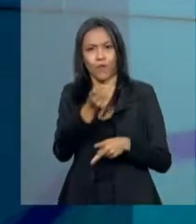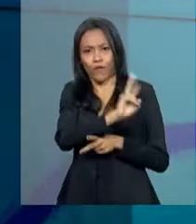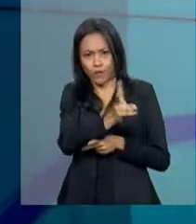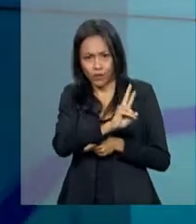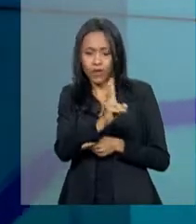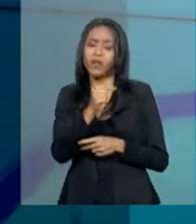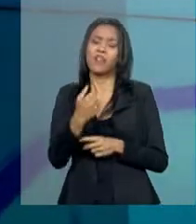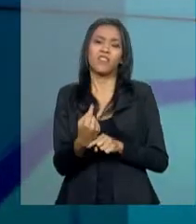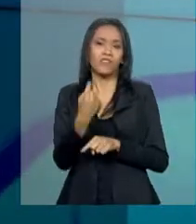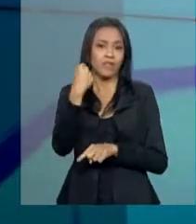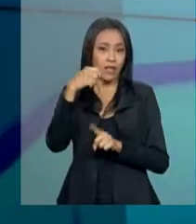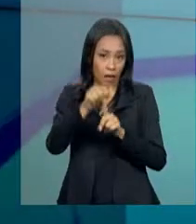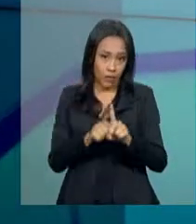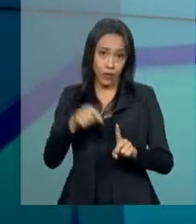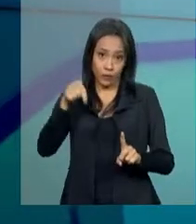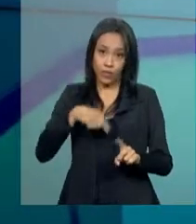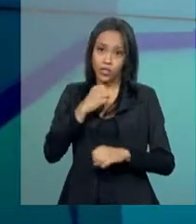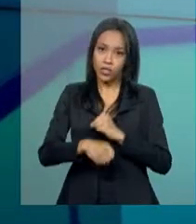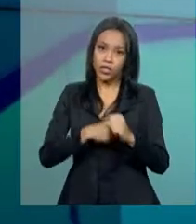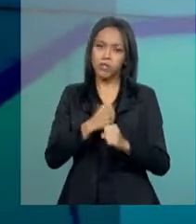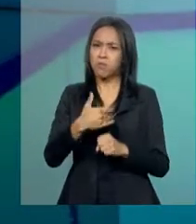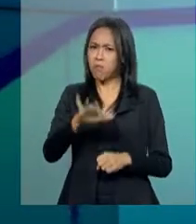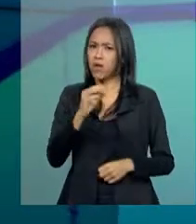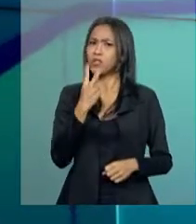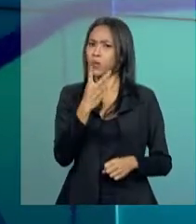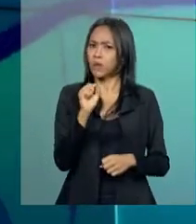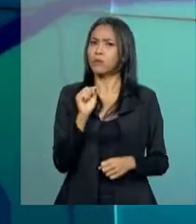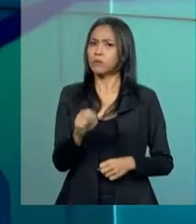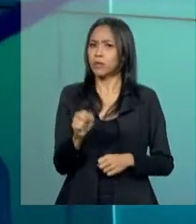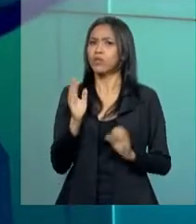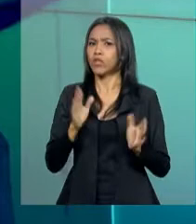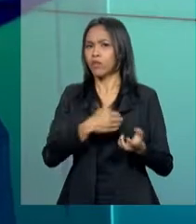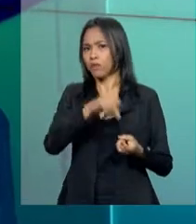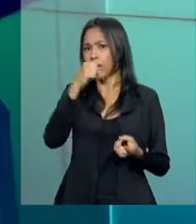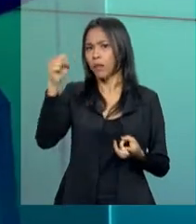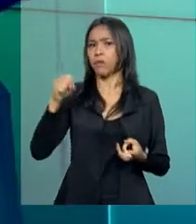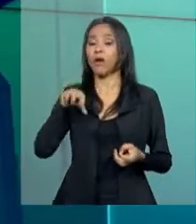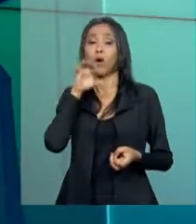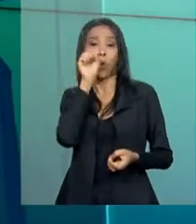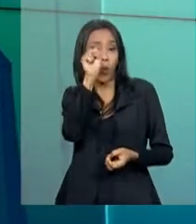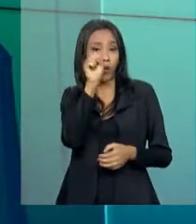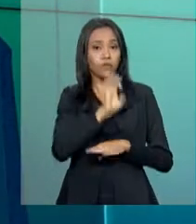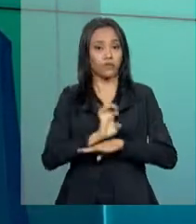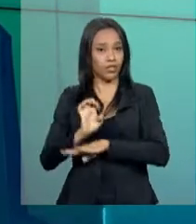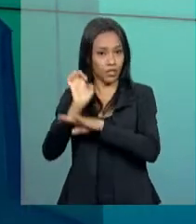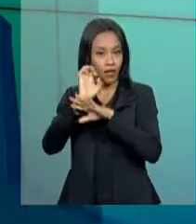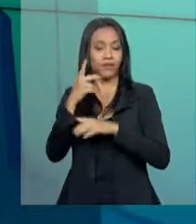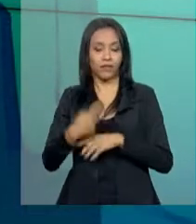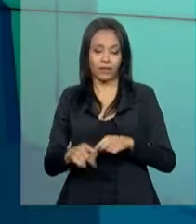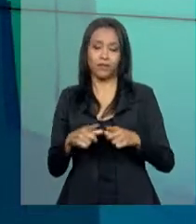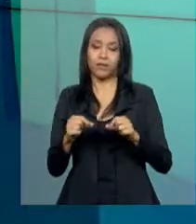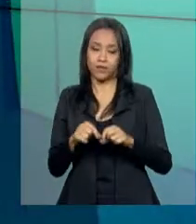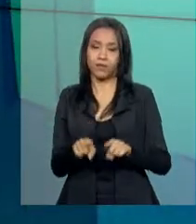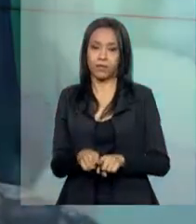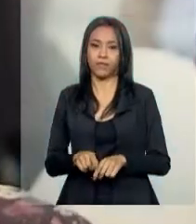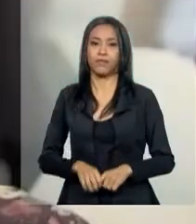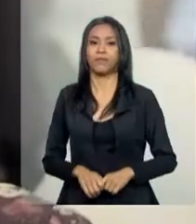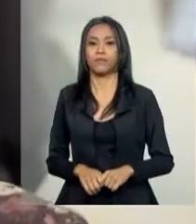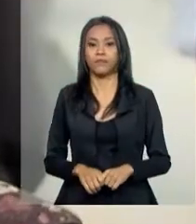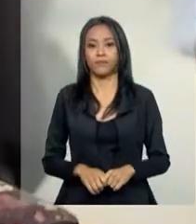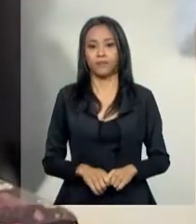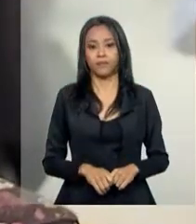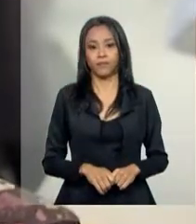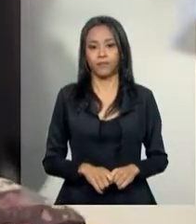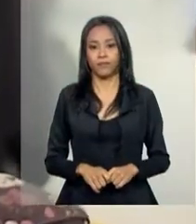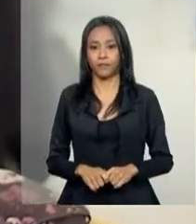deste ano, mais de 2 mil imigrantes foram transferidos para 8 estados e para o Distrito Federal.